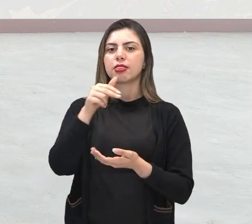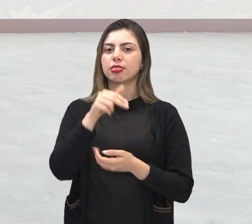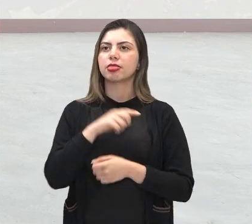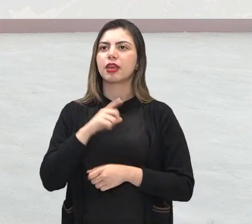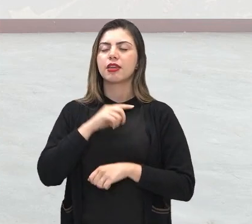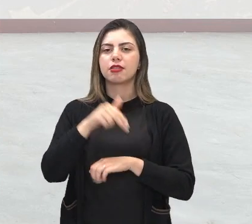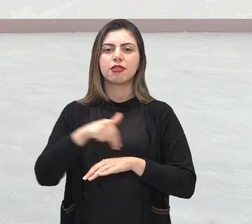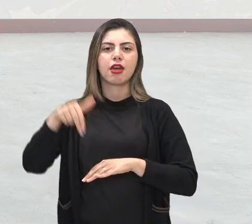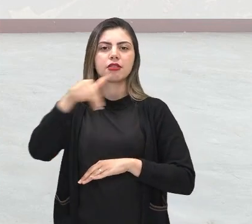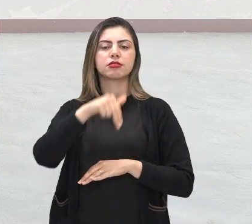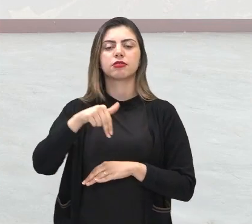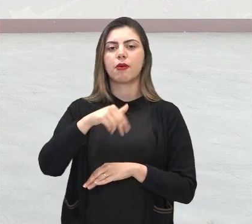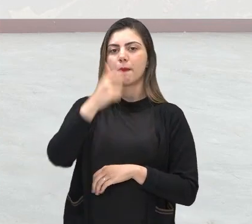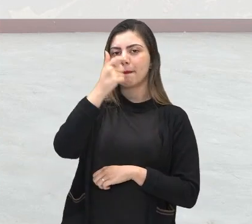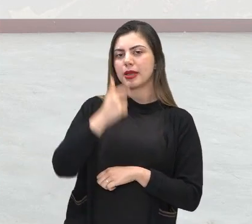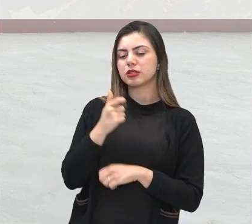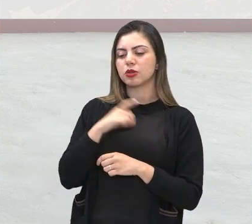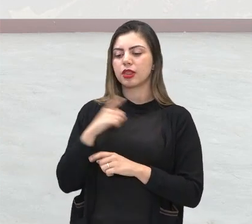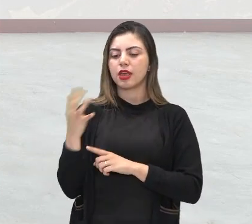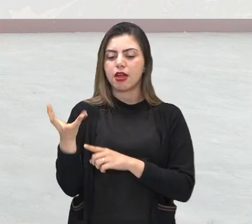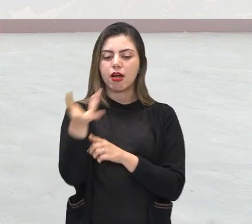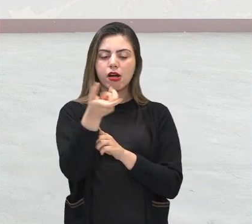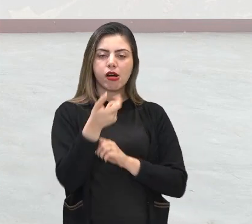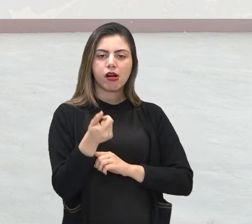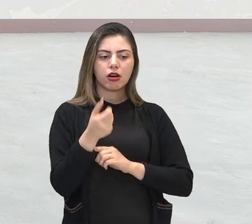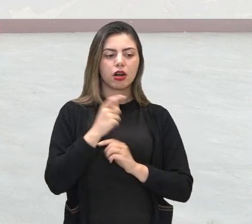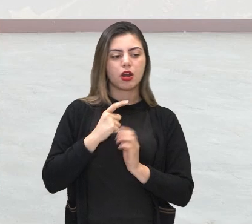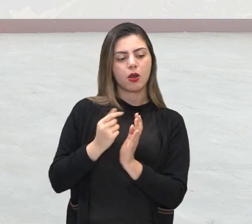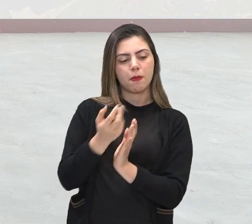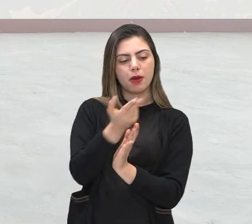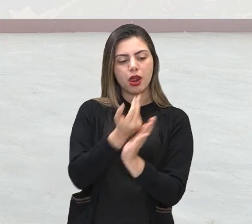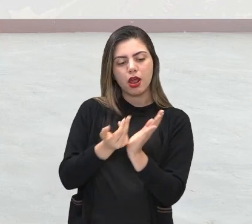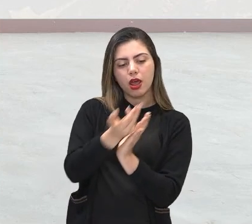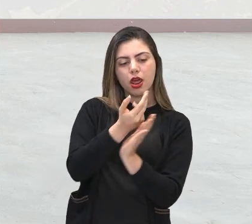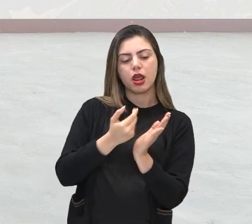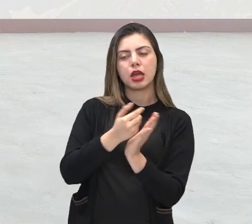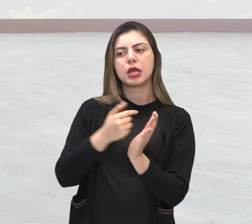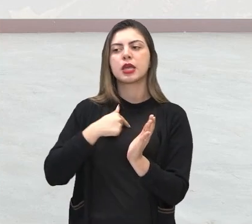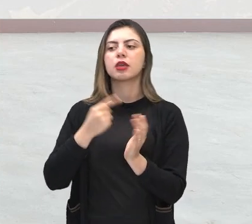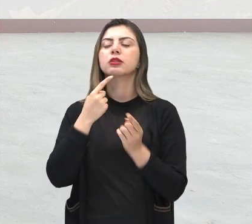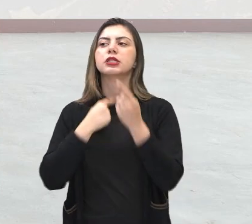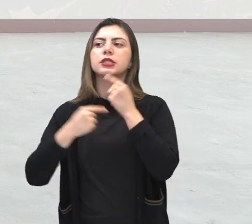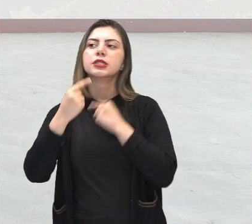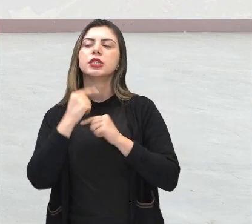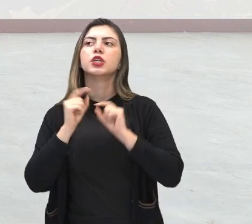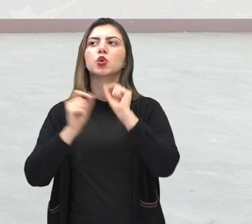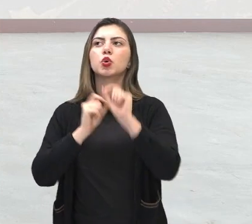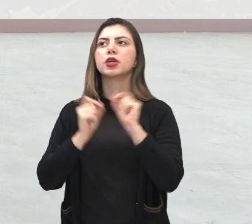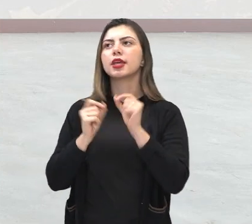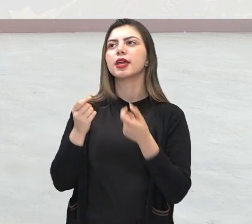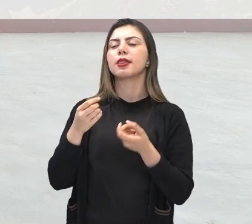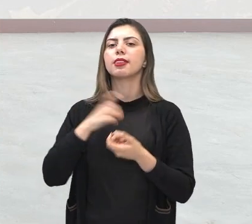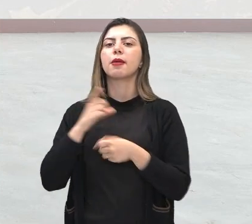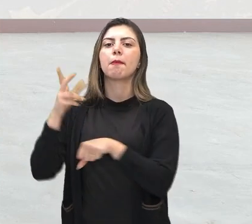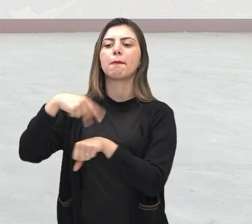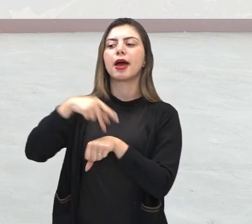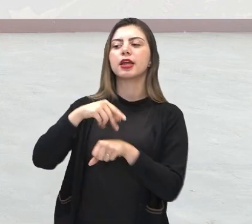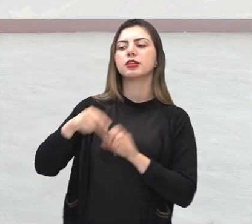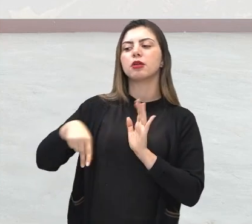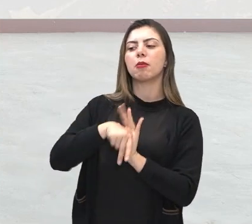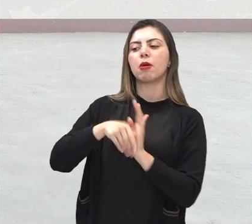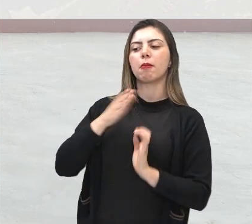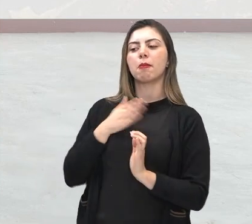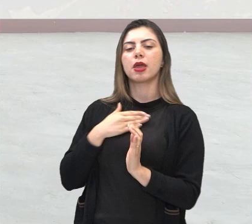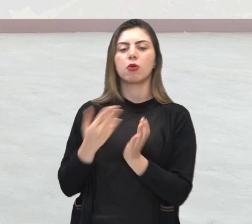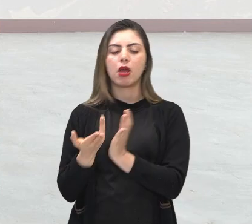artista romântico ele utilizava ali a sua produção artística para colocar os seus ideais nacionalistas Então olha mais